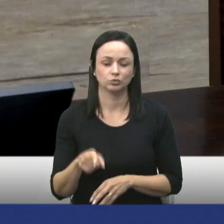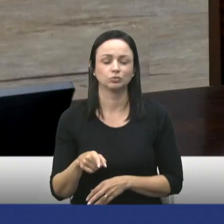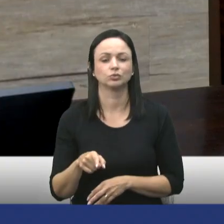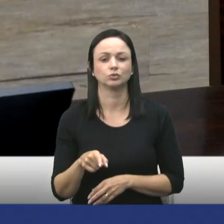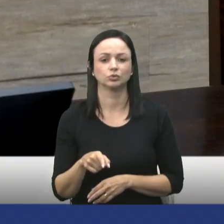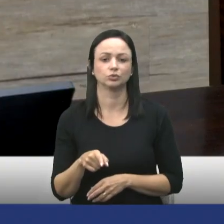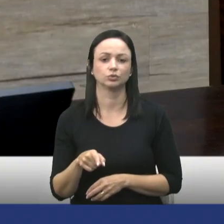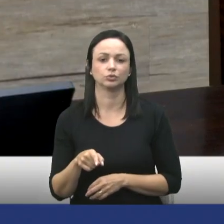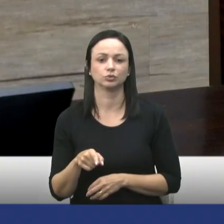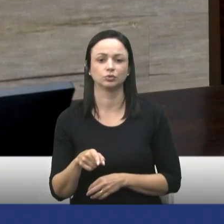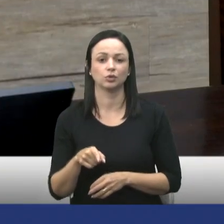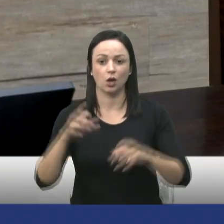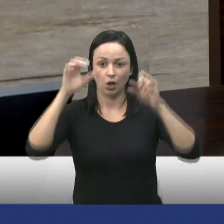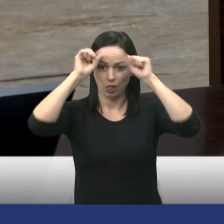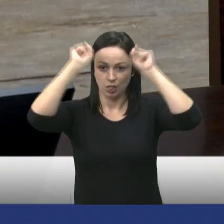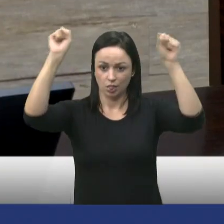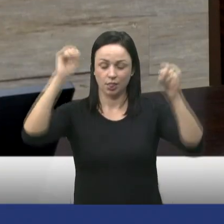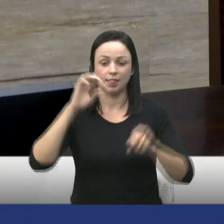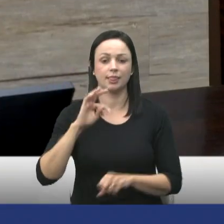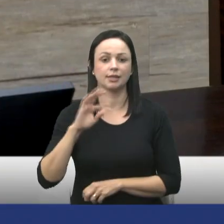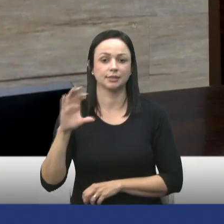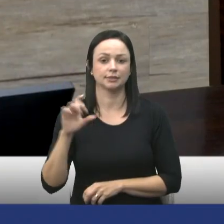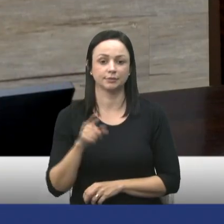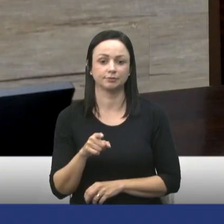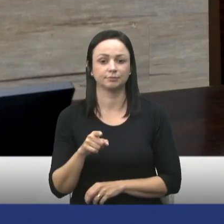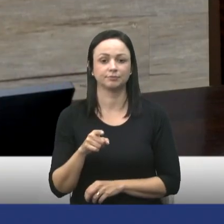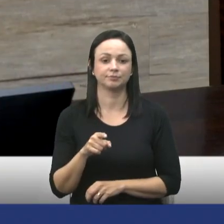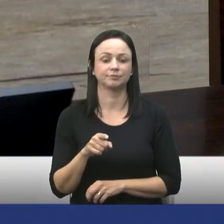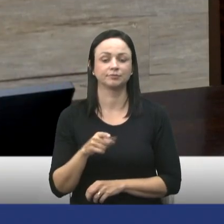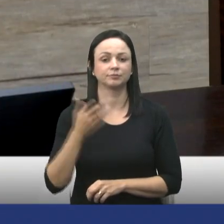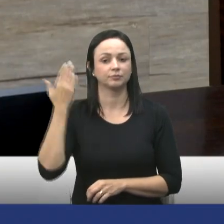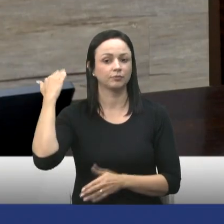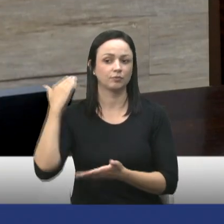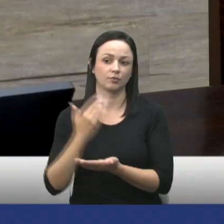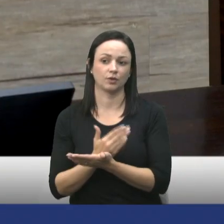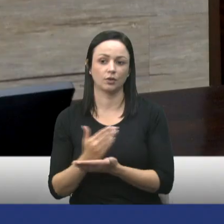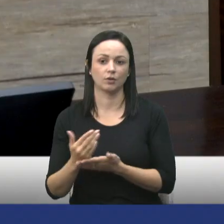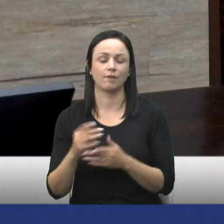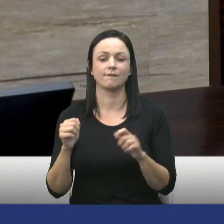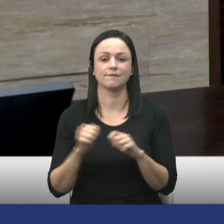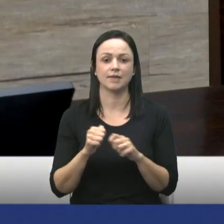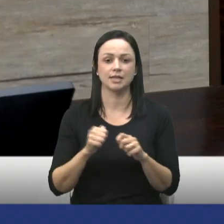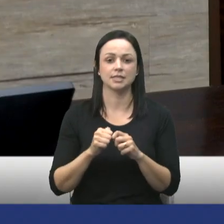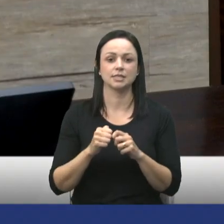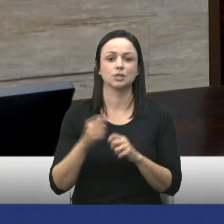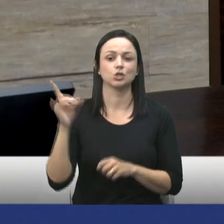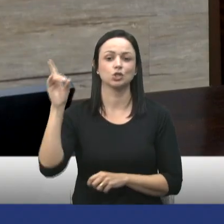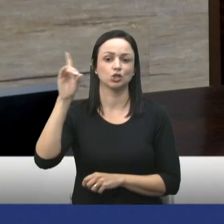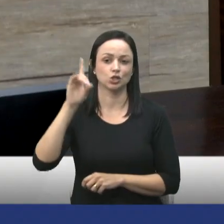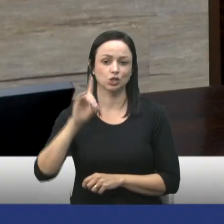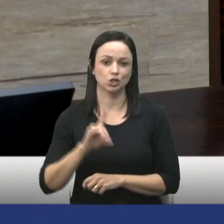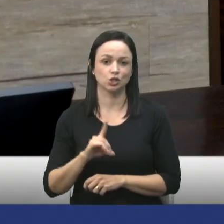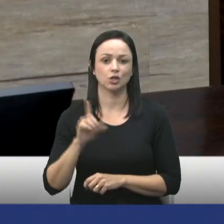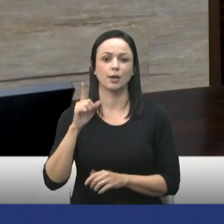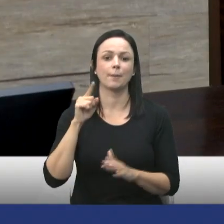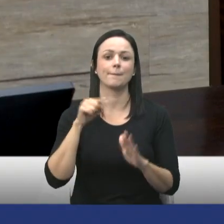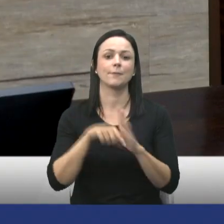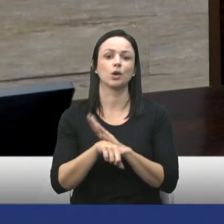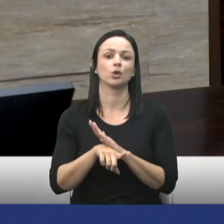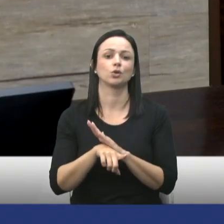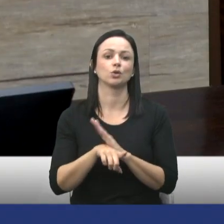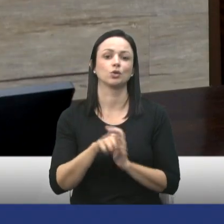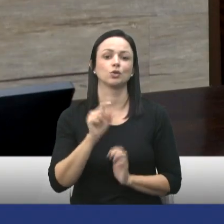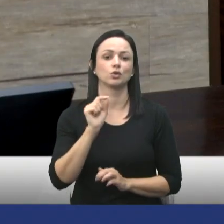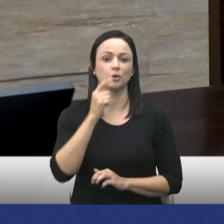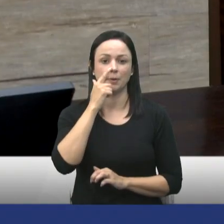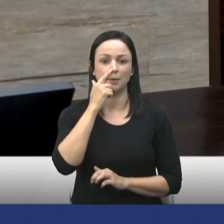embora o Tribunal de Contas, lá, quando foi no início, a gente fazia durante o dia, ele fez um questionamento, falou assim, ó,